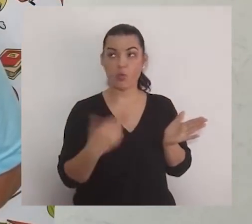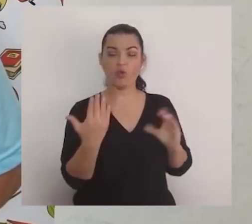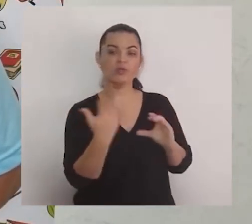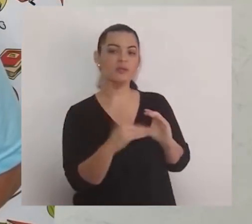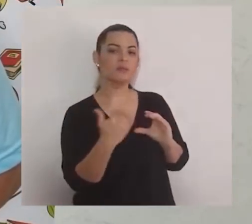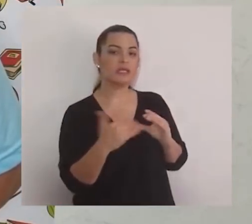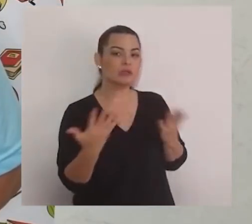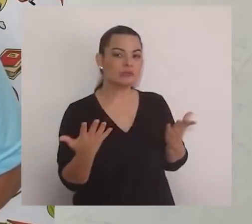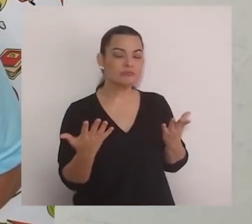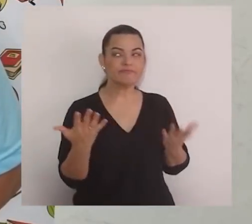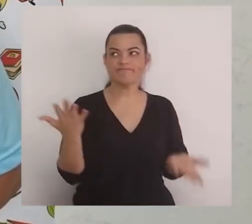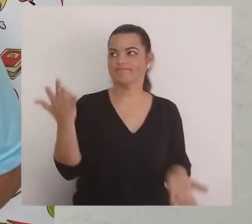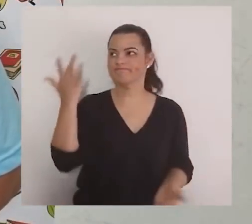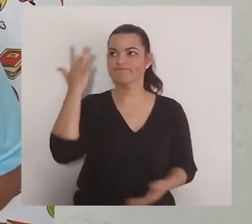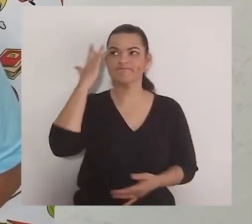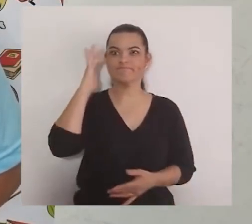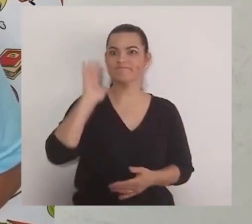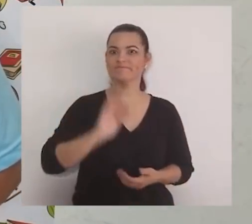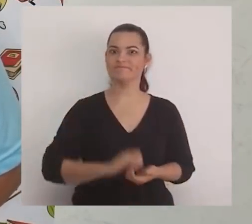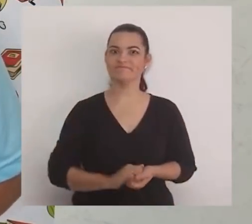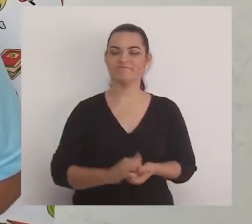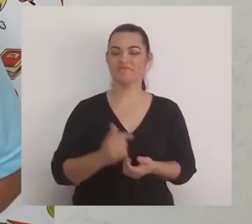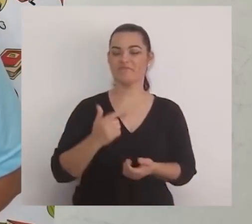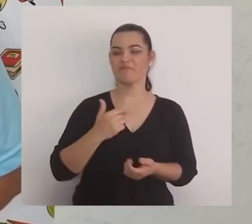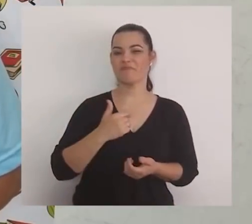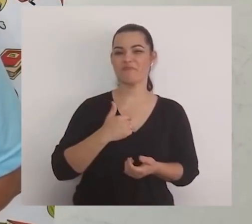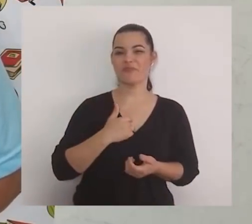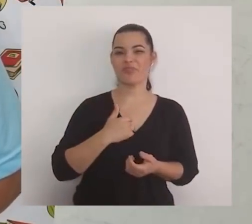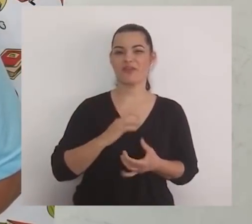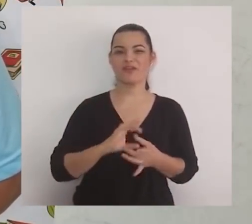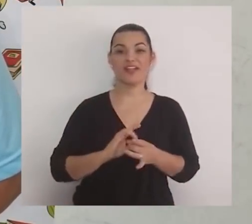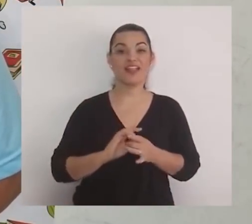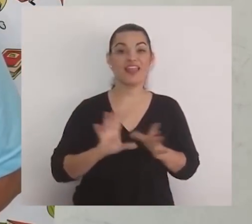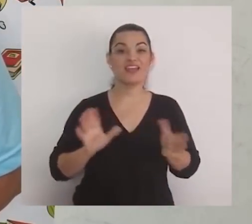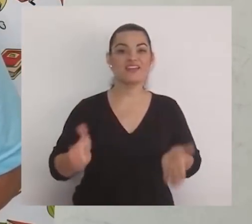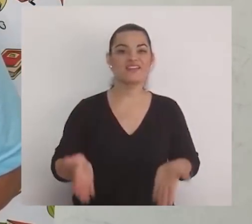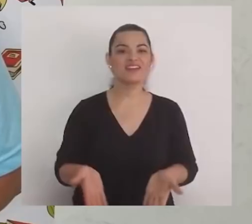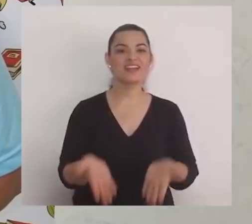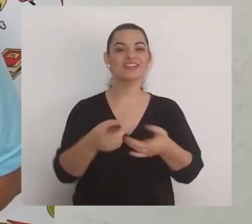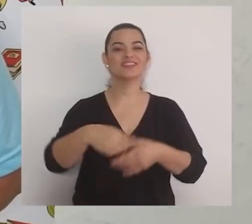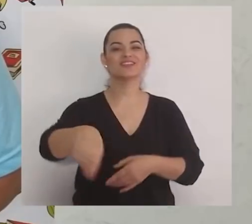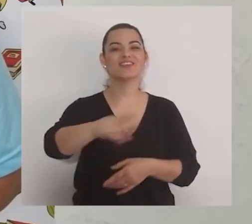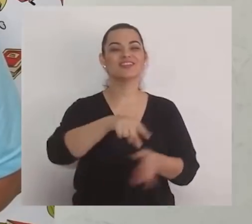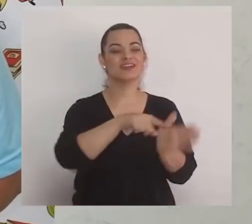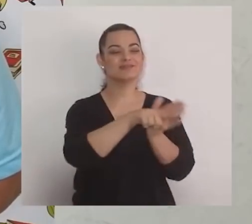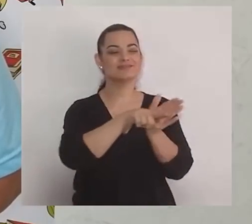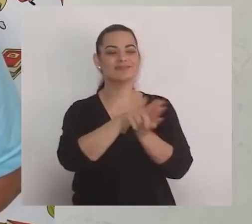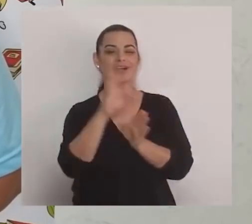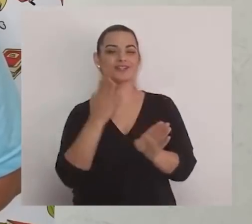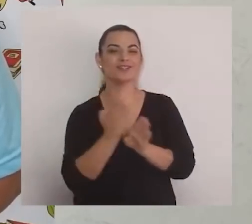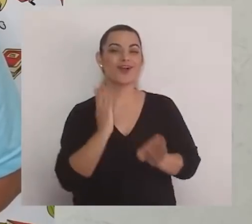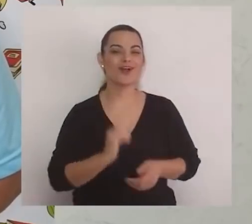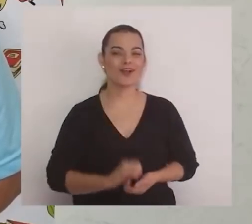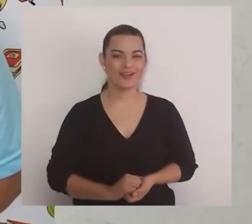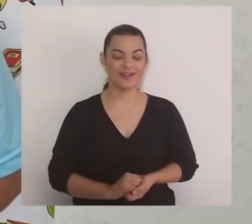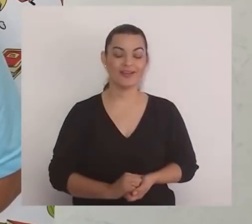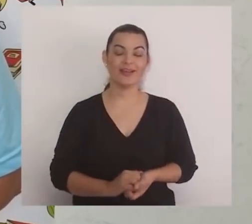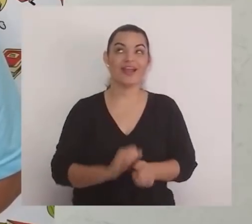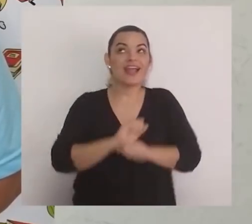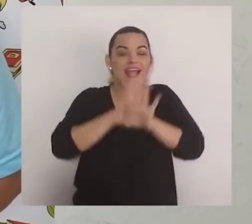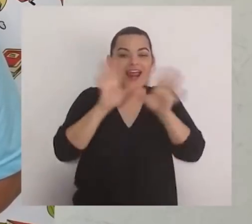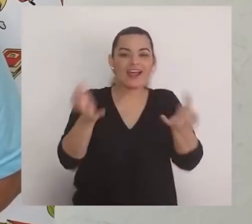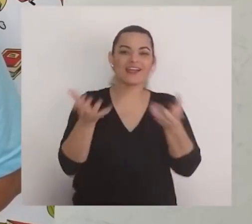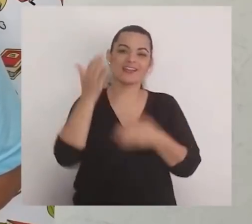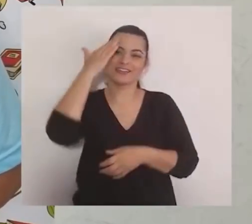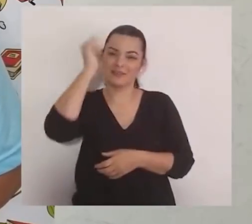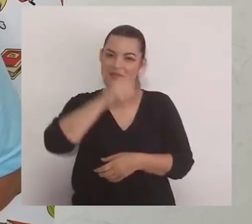patrimônio, que escolham algo que tenha toda essa representatividade que compartilhei com vocês e escrevam um